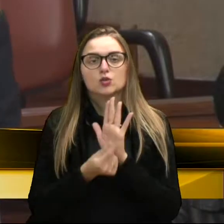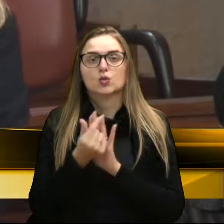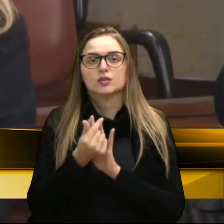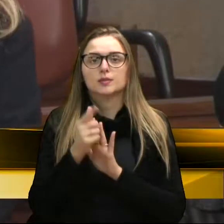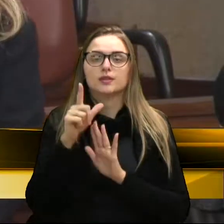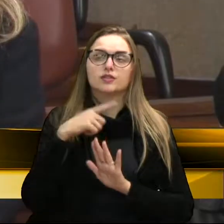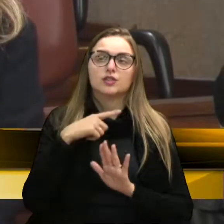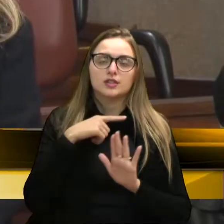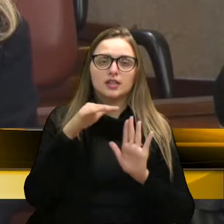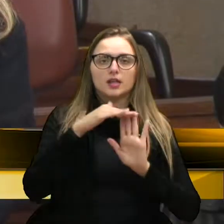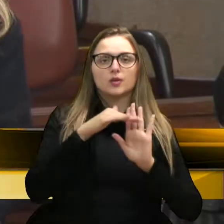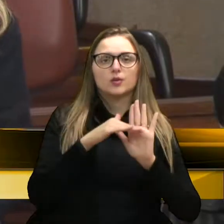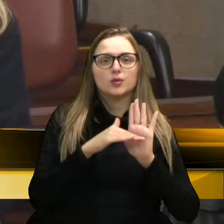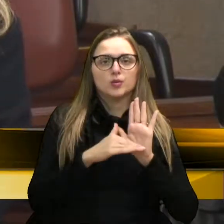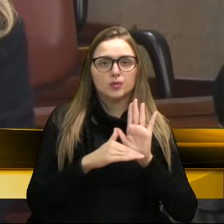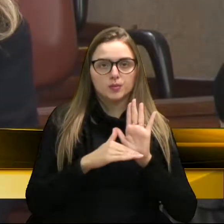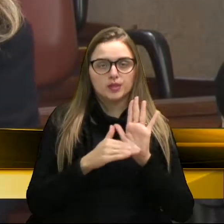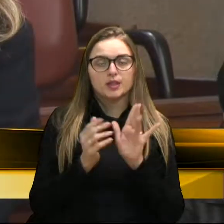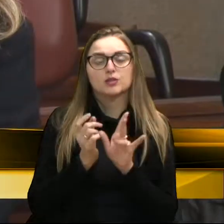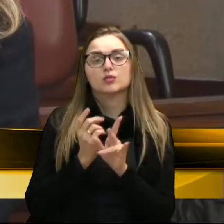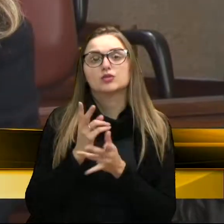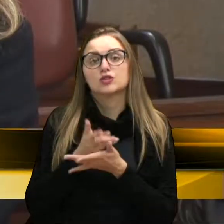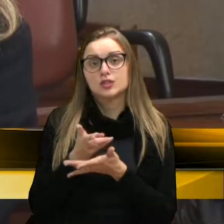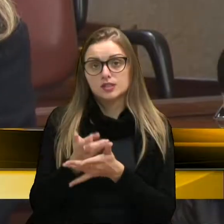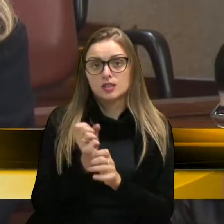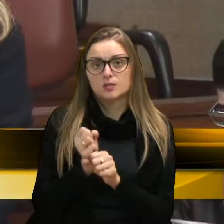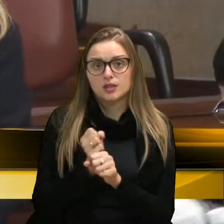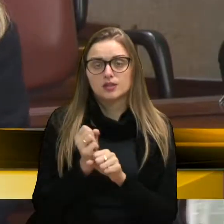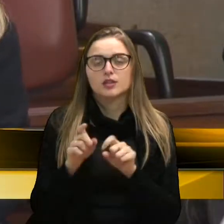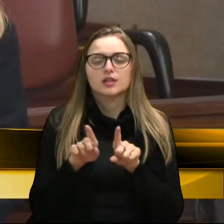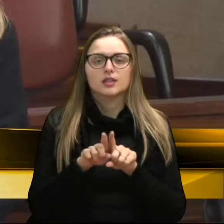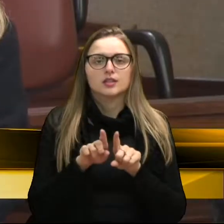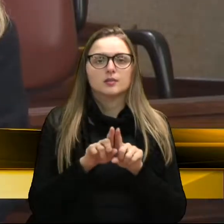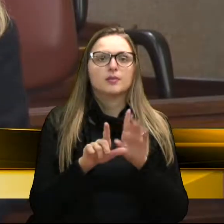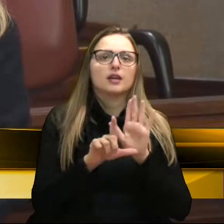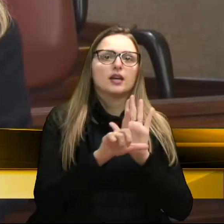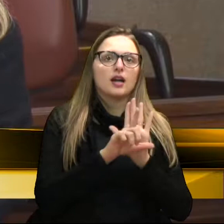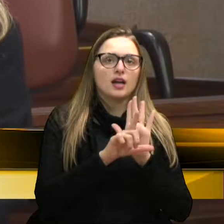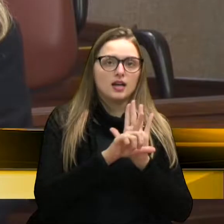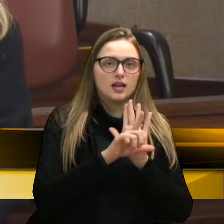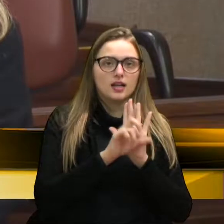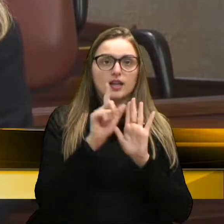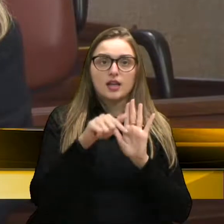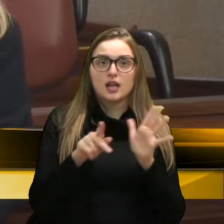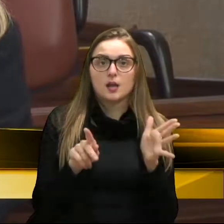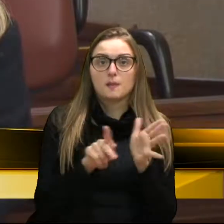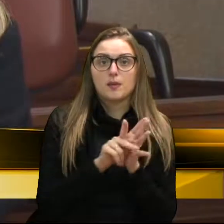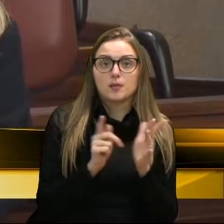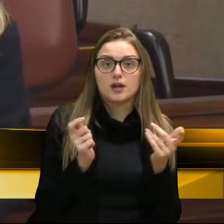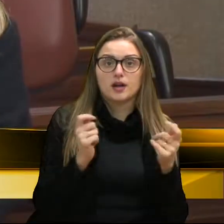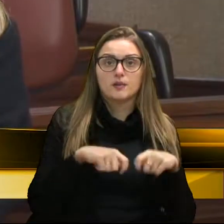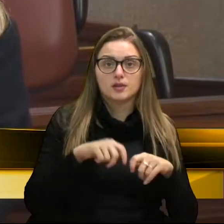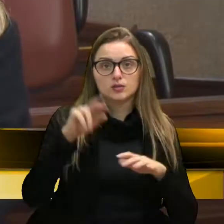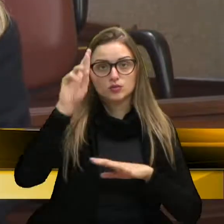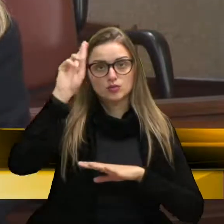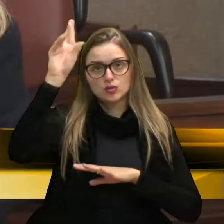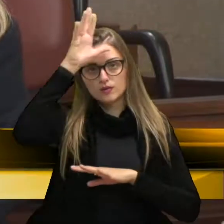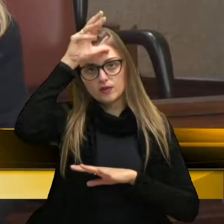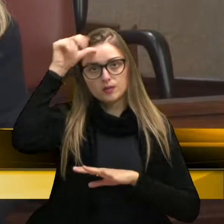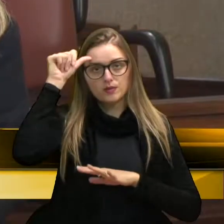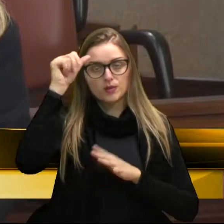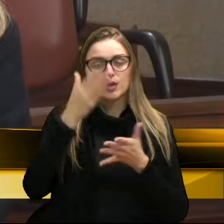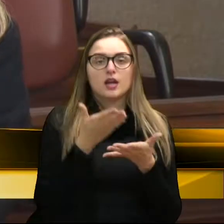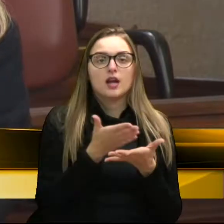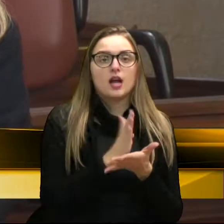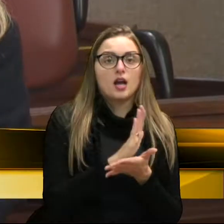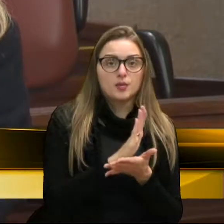Plano Plurianual. Também prevê a Lei Orgânica do Município que é competência privativa do prefeito autorizar